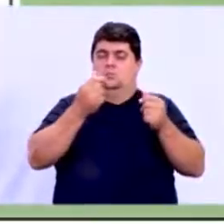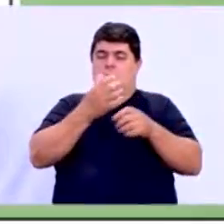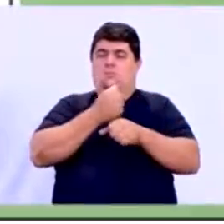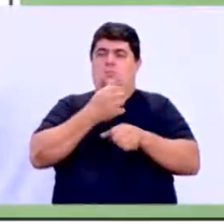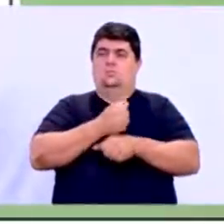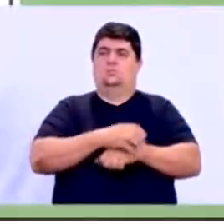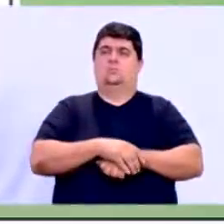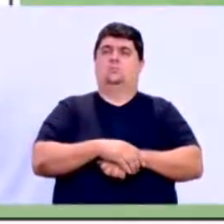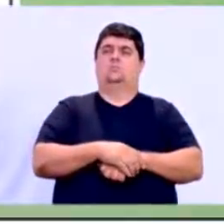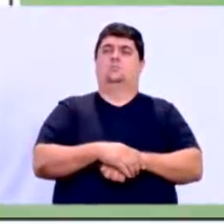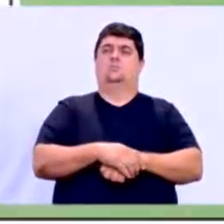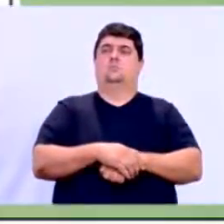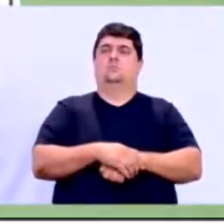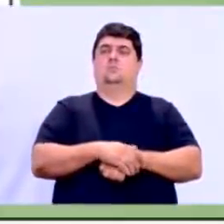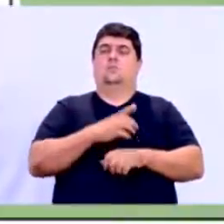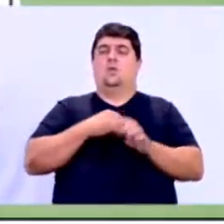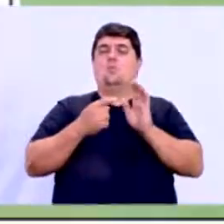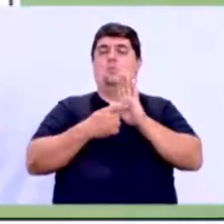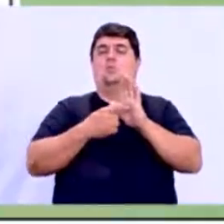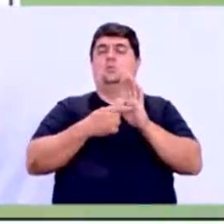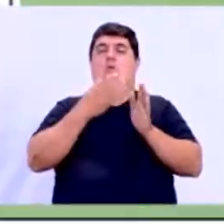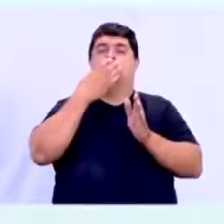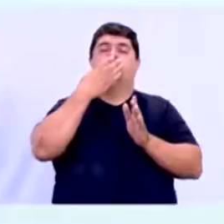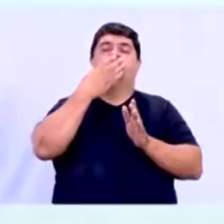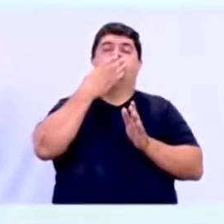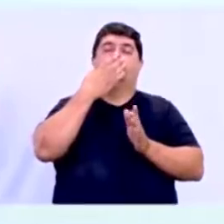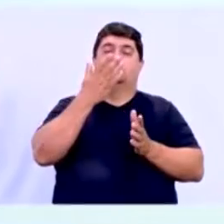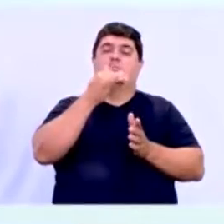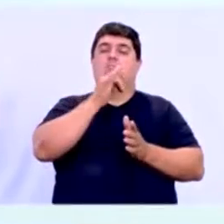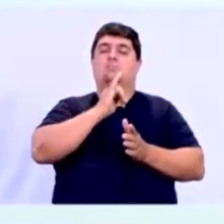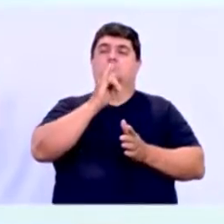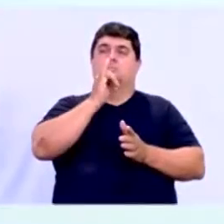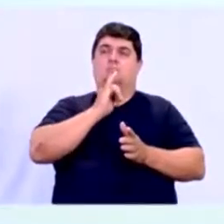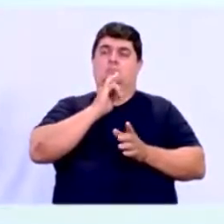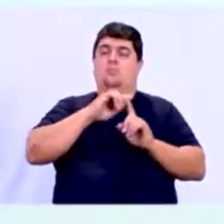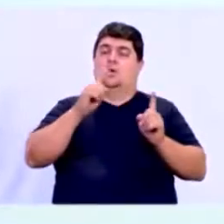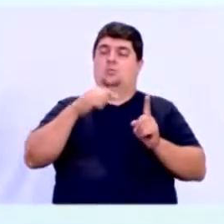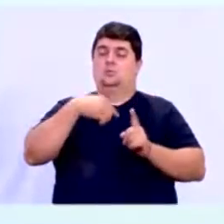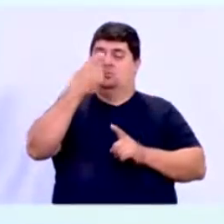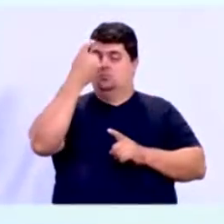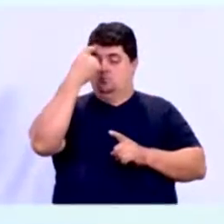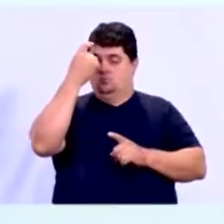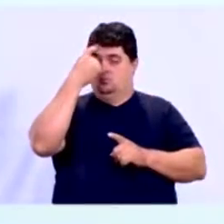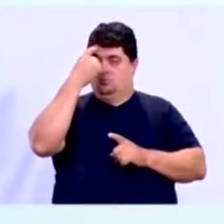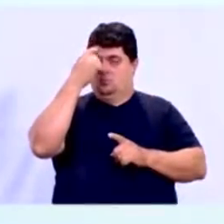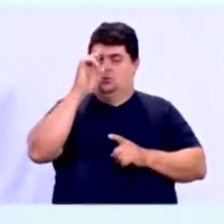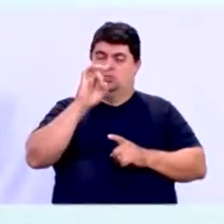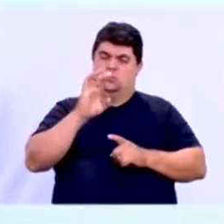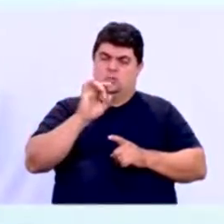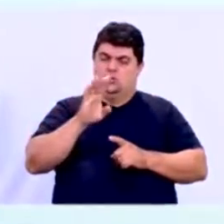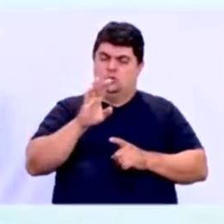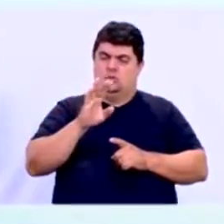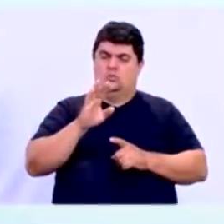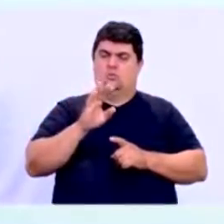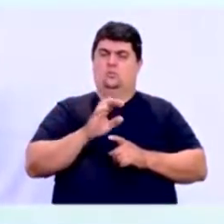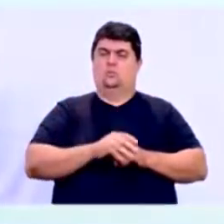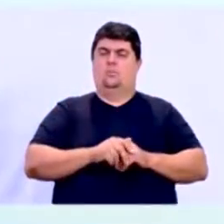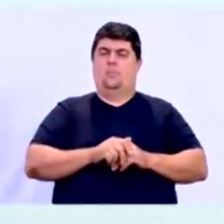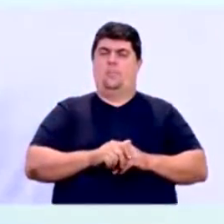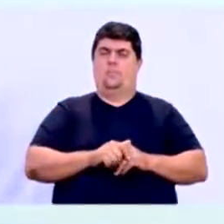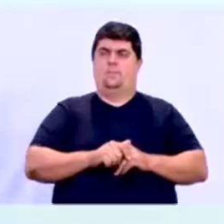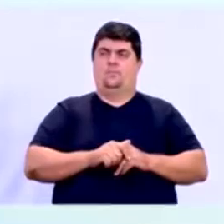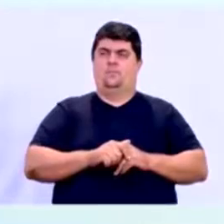Aí eu trouxe para vocês um modelo, né? Só que o que vocês têm que ter em mente é que não basta também colocar